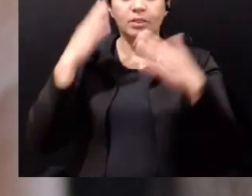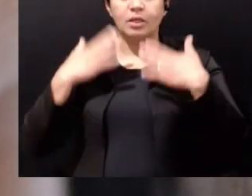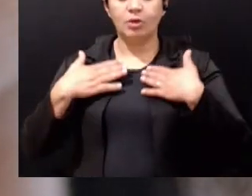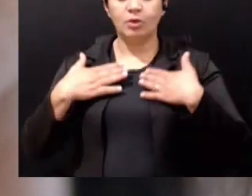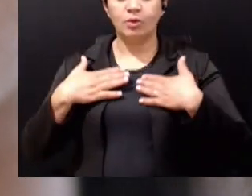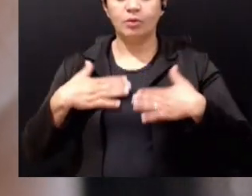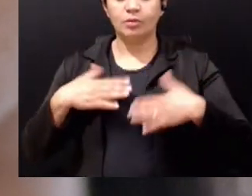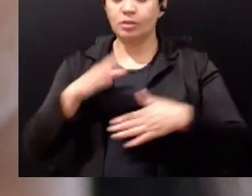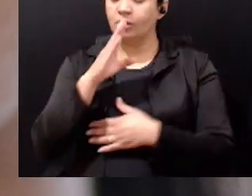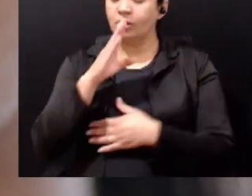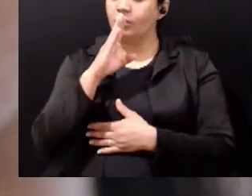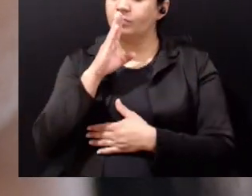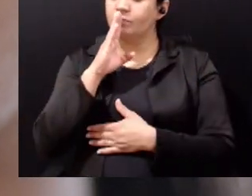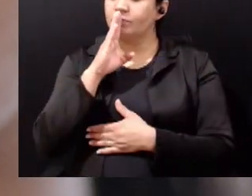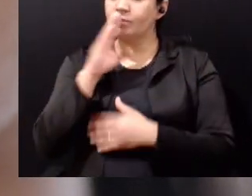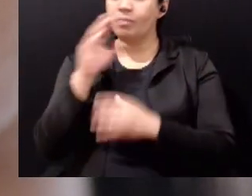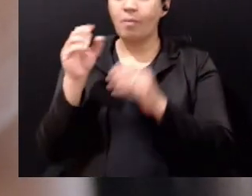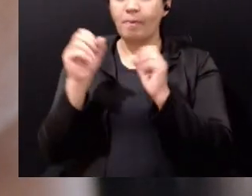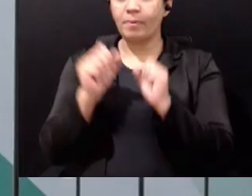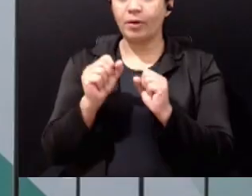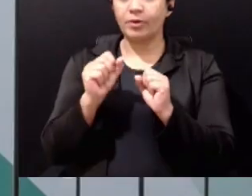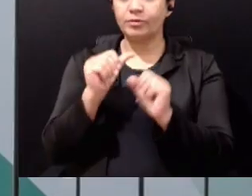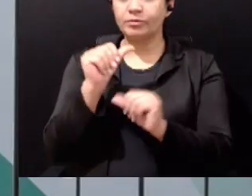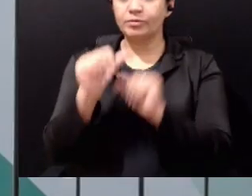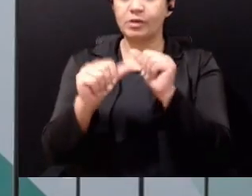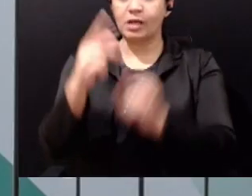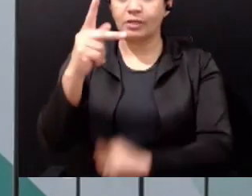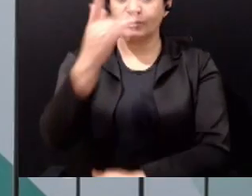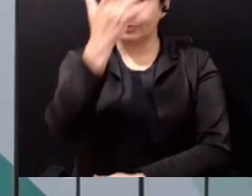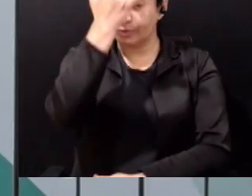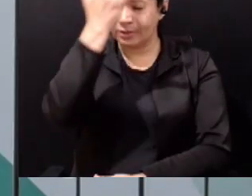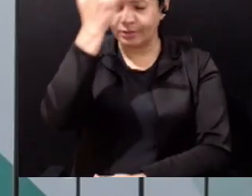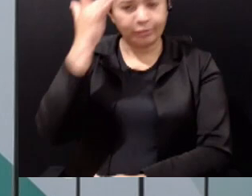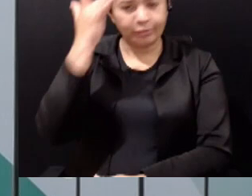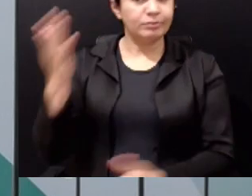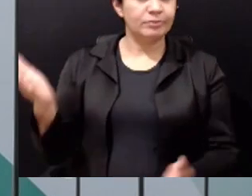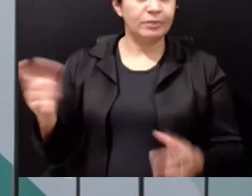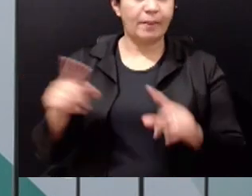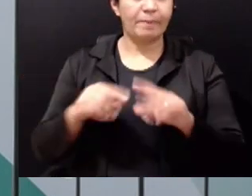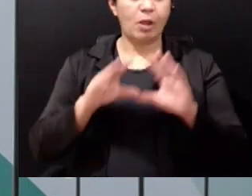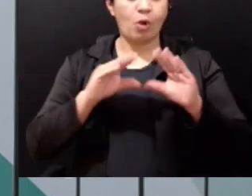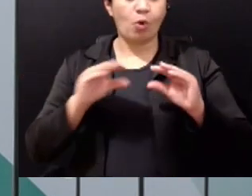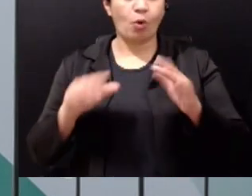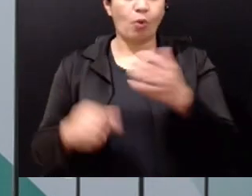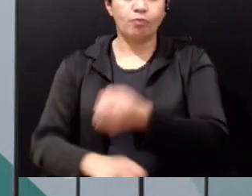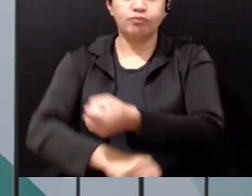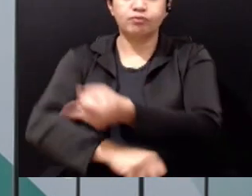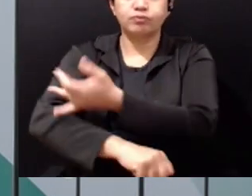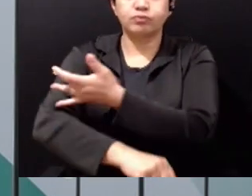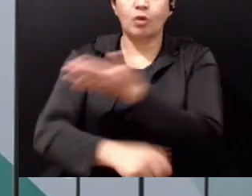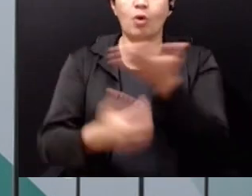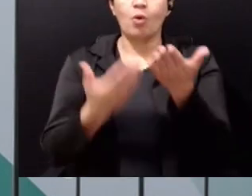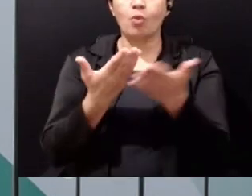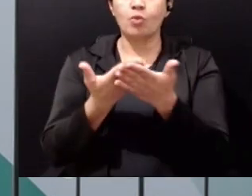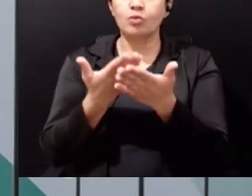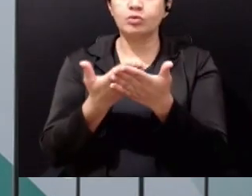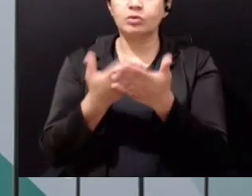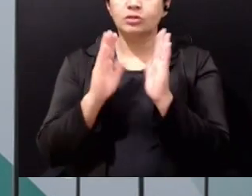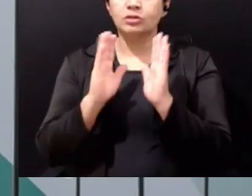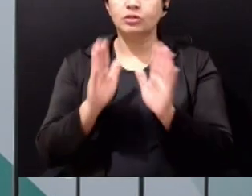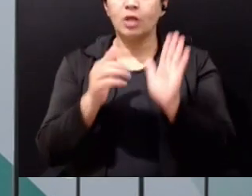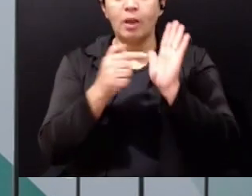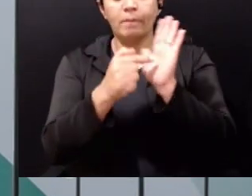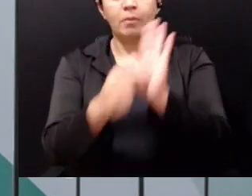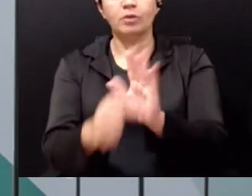pode transformar a sua saúde mental? Mas além do bem-estar emocional, estudos já mostram que o